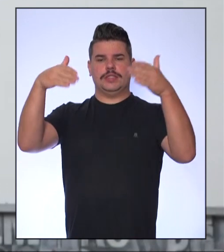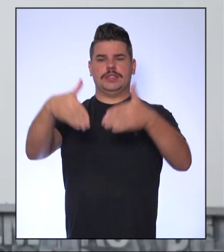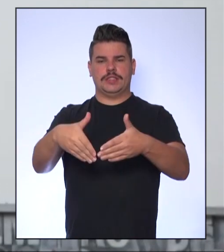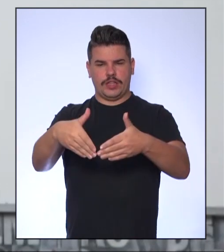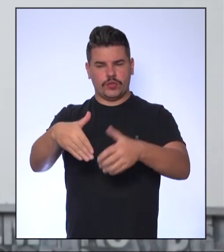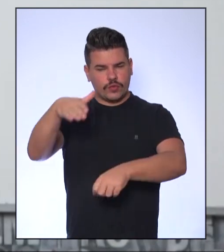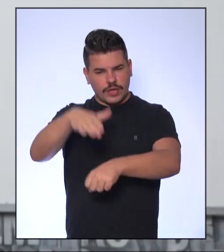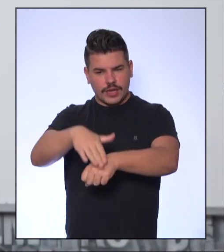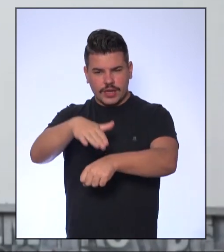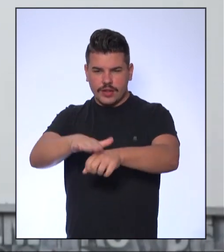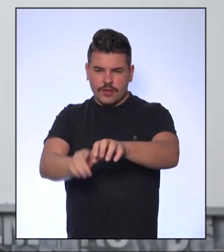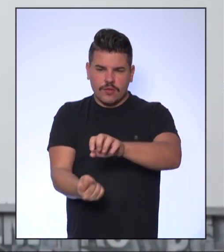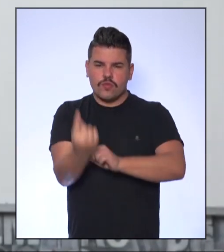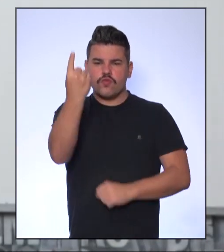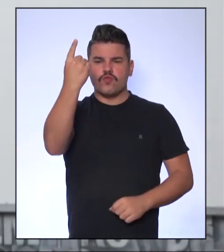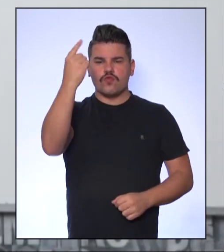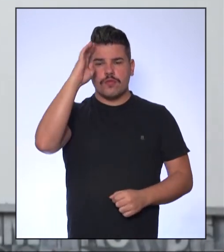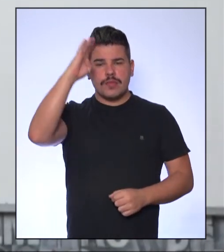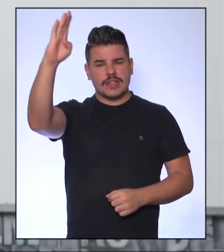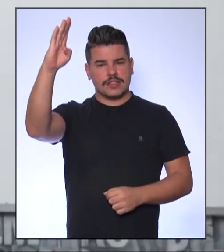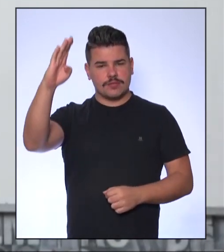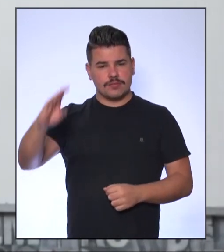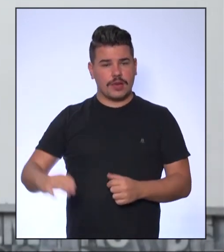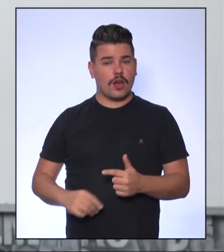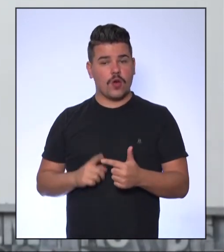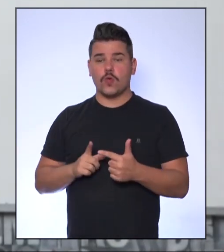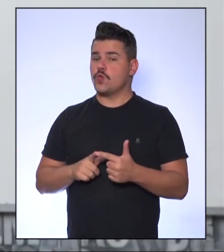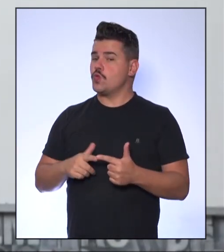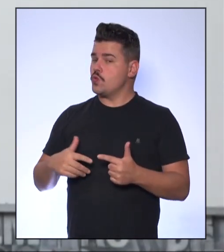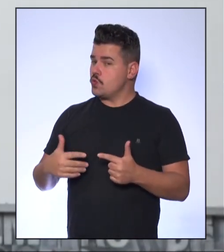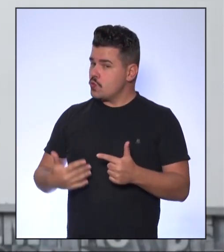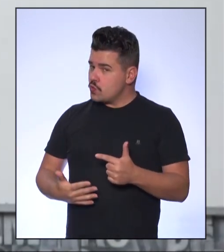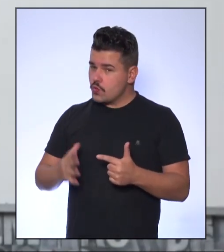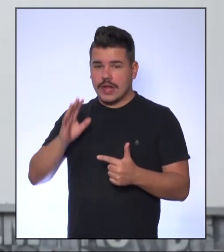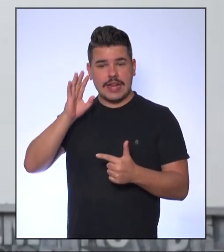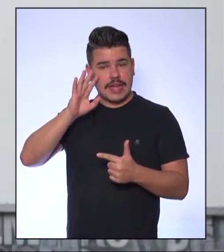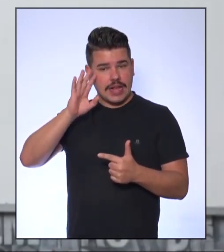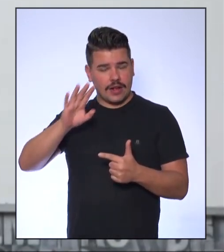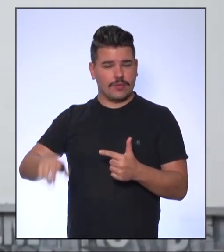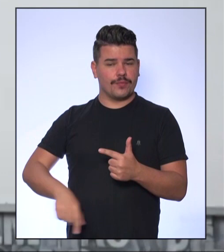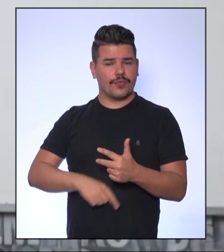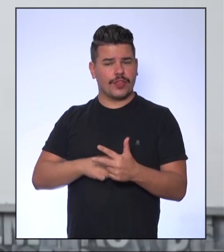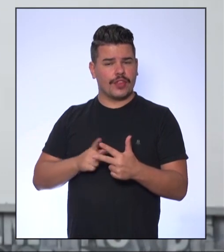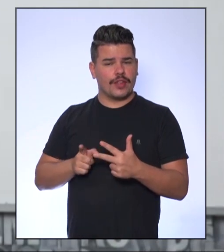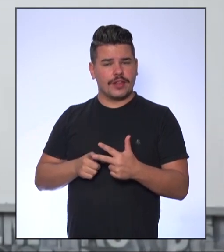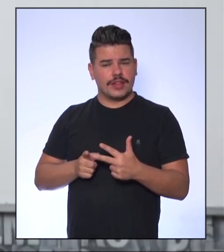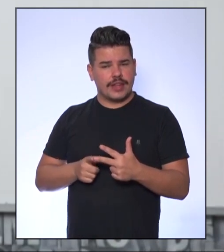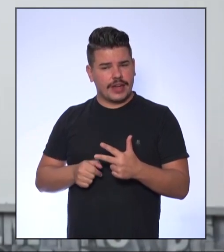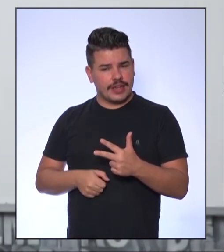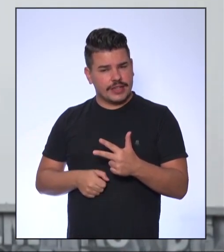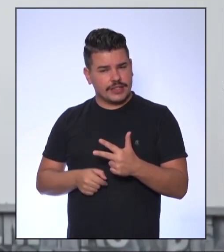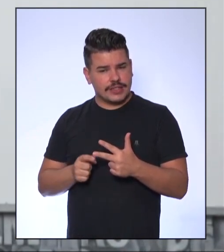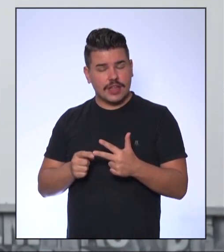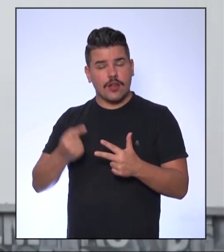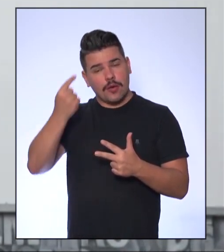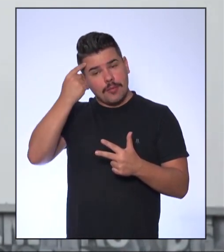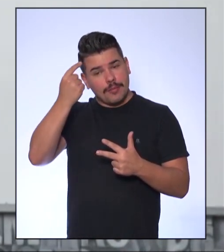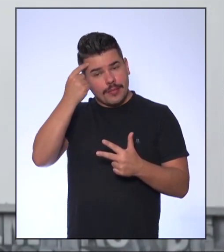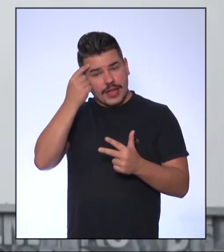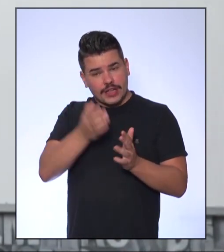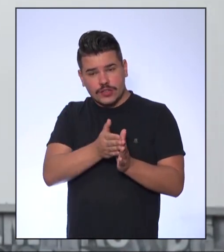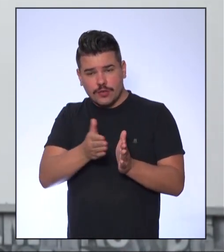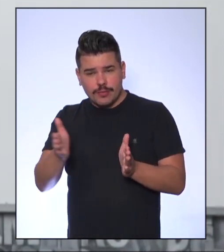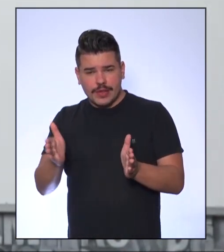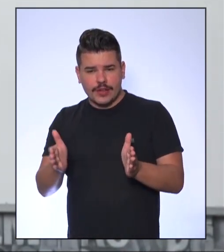seus feitos. Pensamos? Que legal. 3. Quando eu penso em renascimento, não